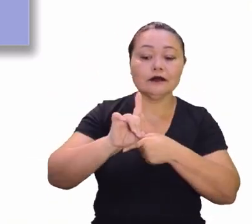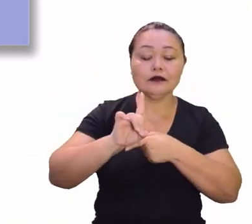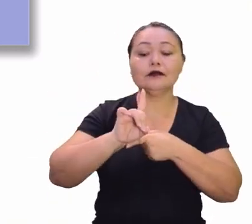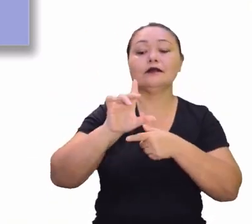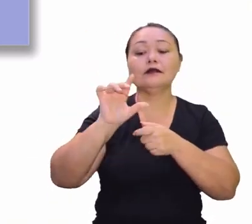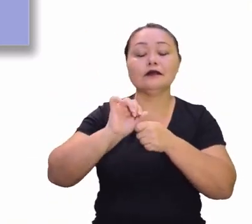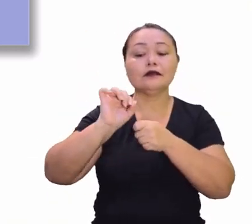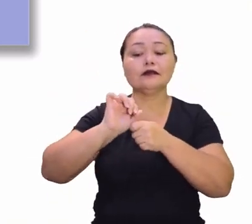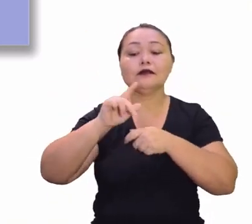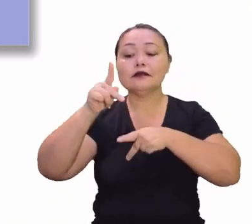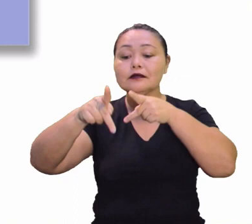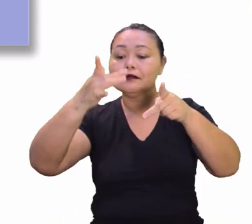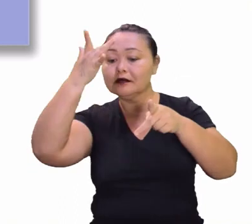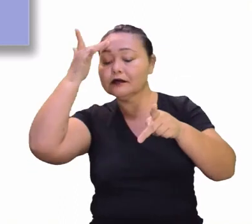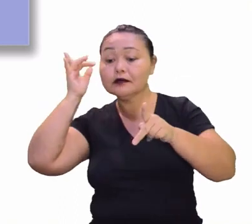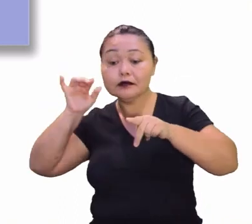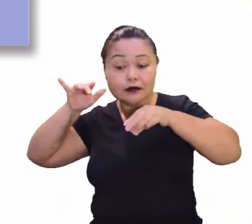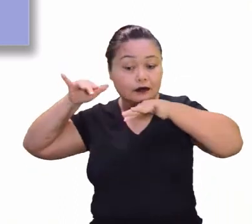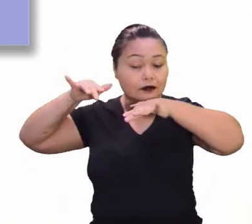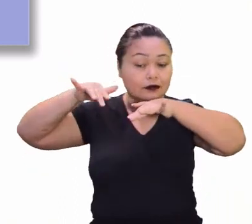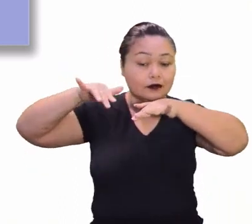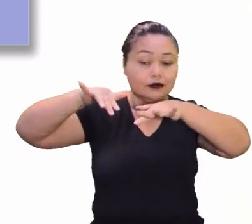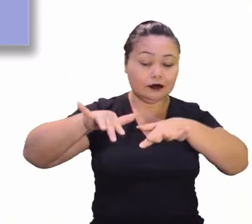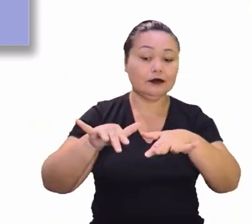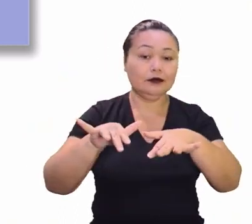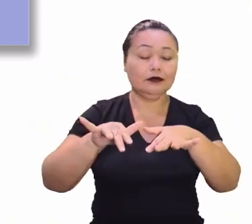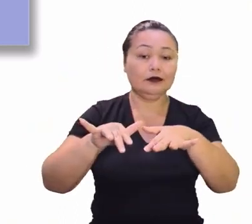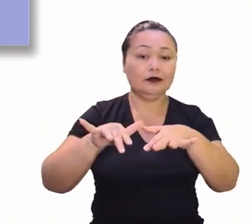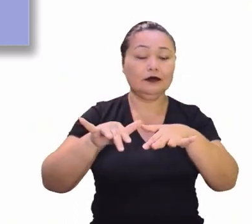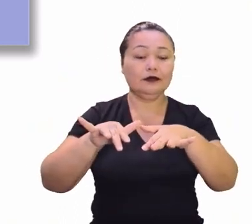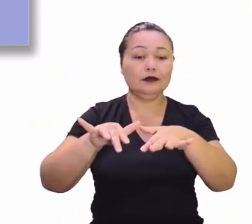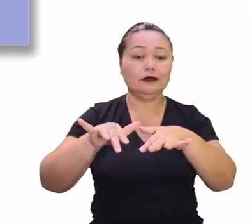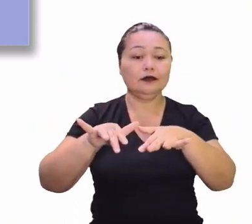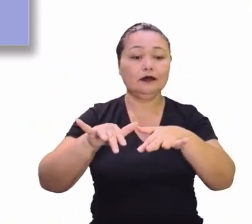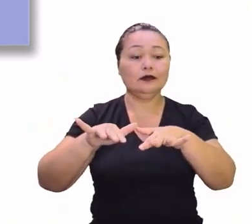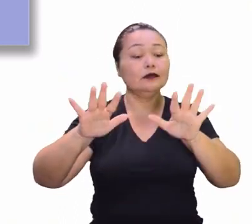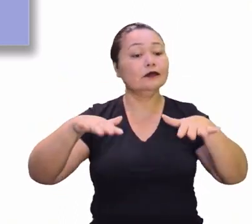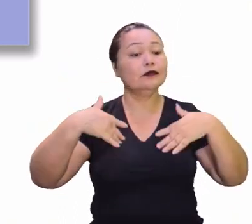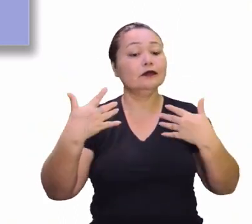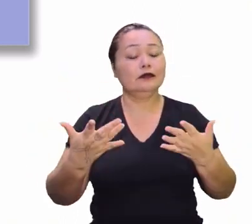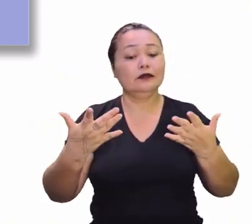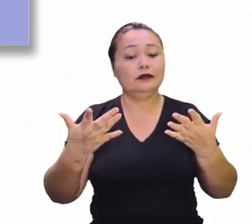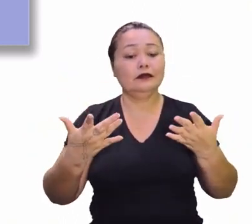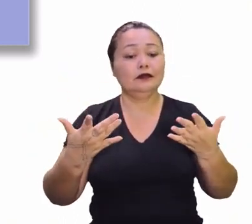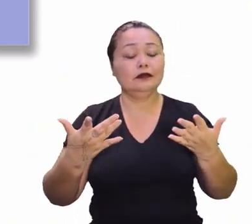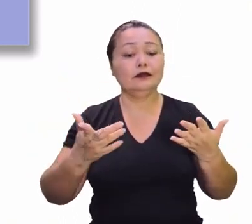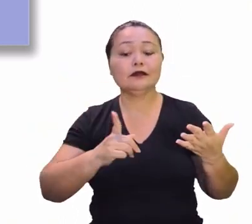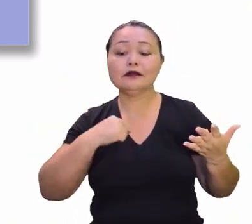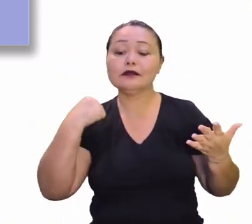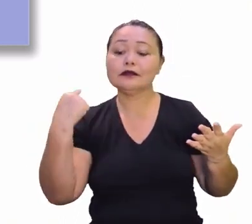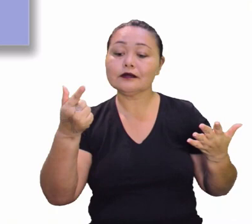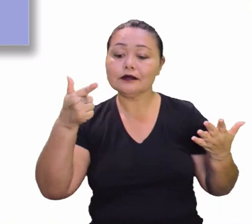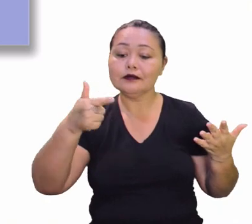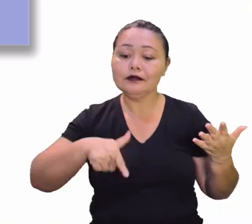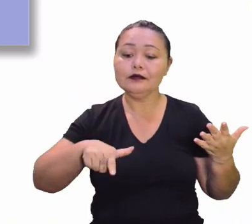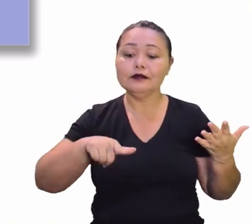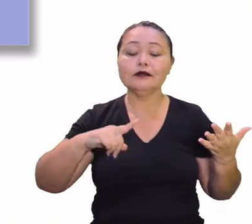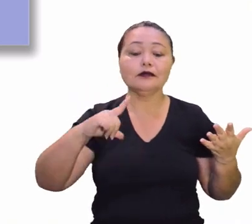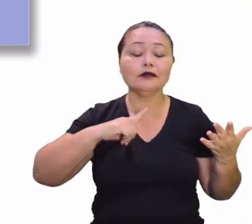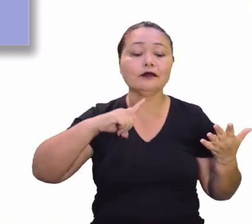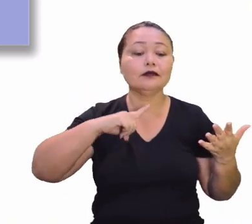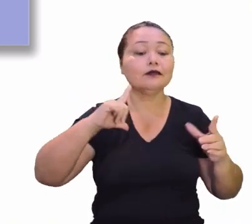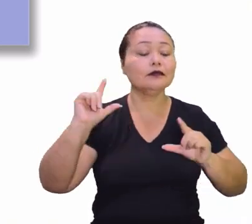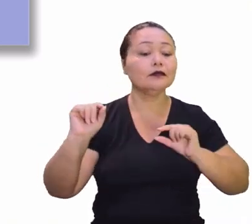densidade demográfica, o processo migratório. Ou seja, novamente nós